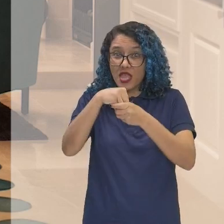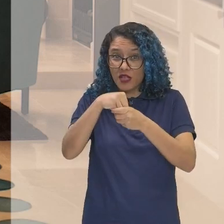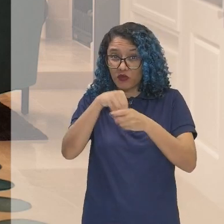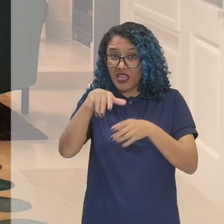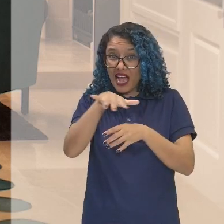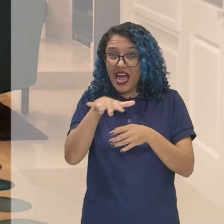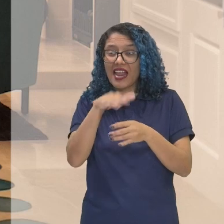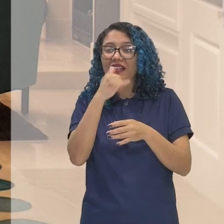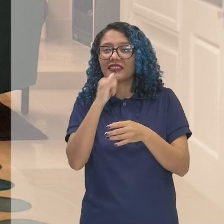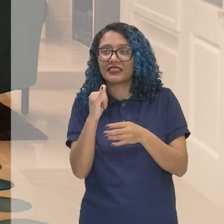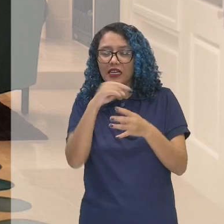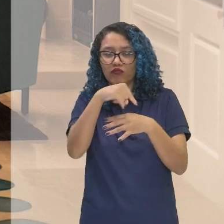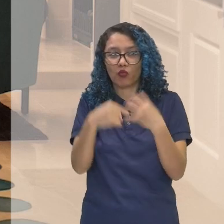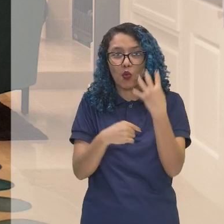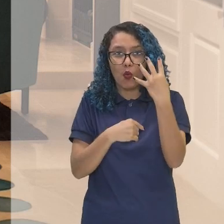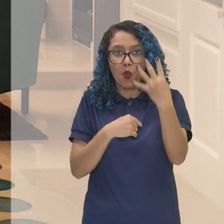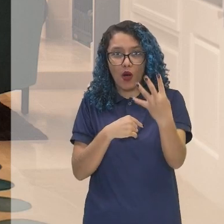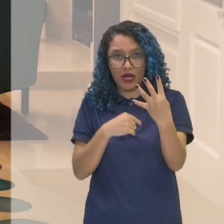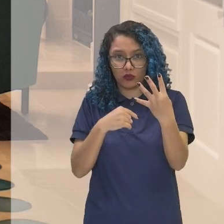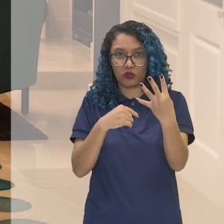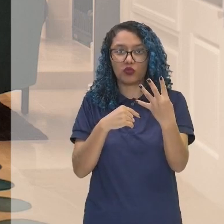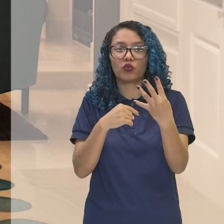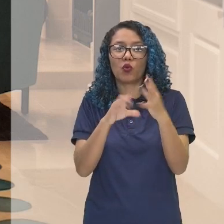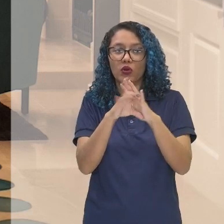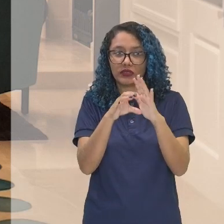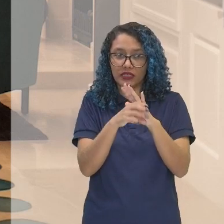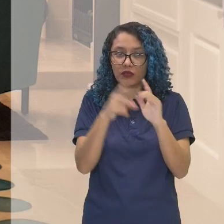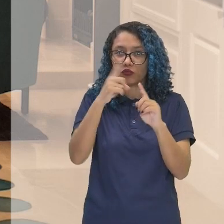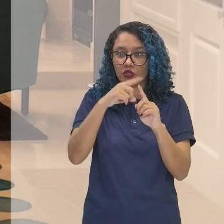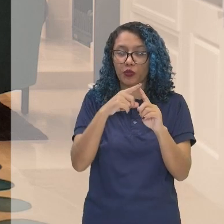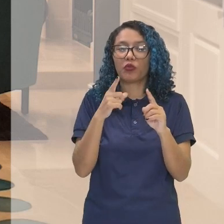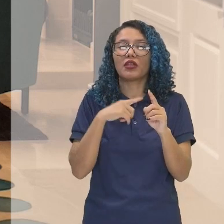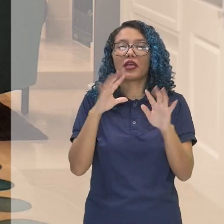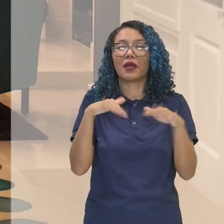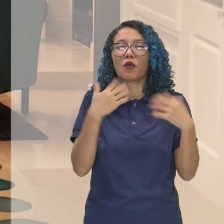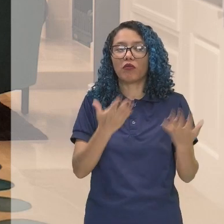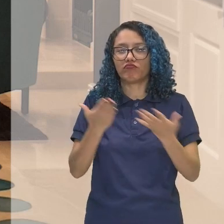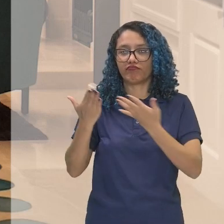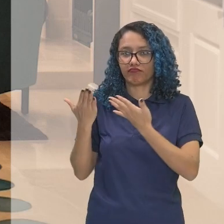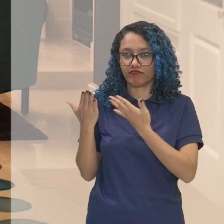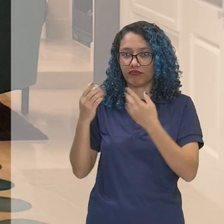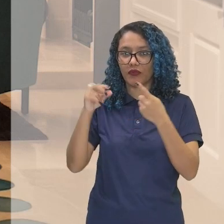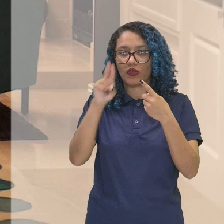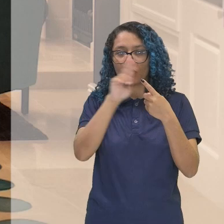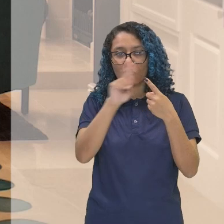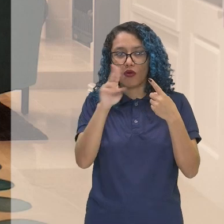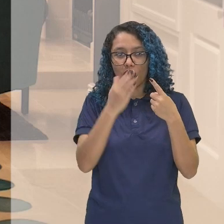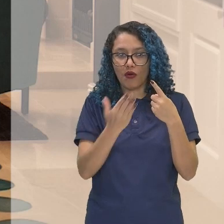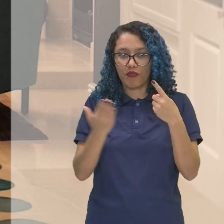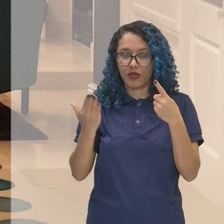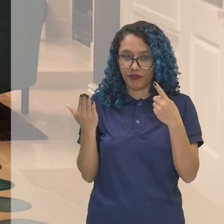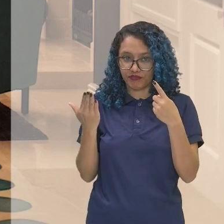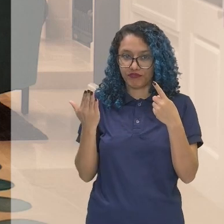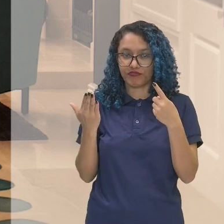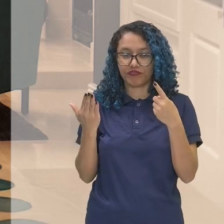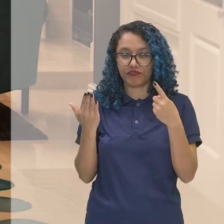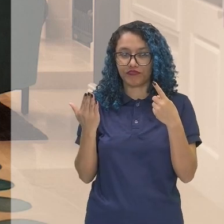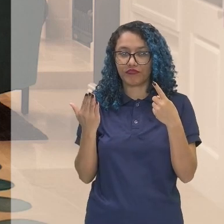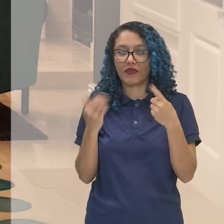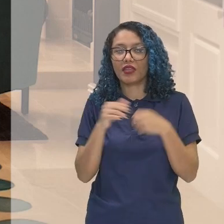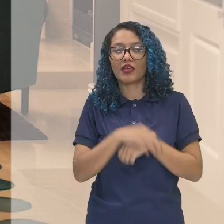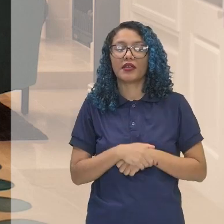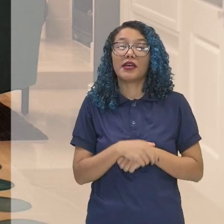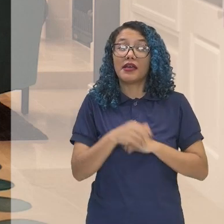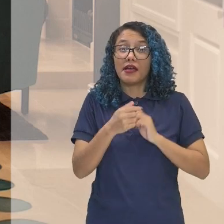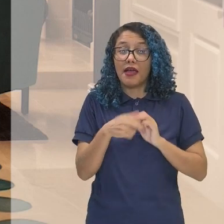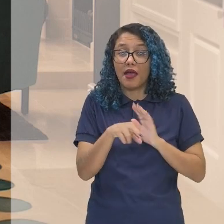seus respectivos aparelhos, que são a corrente elétrica, a sua unidade é o ampere, e o